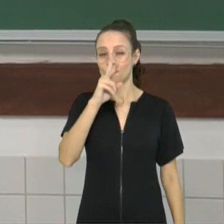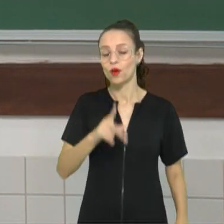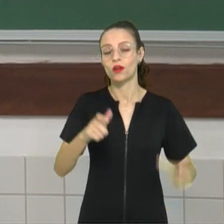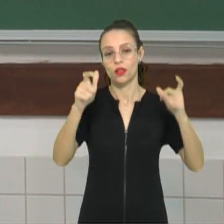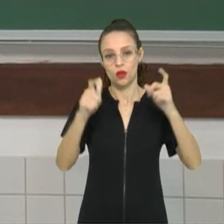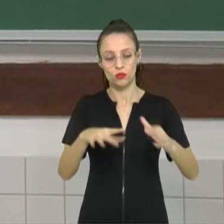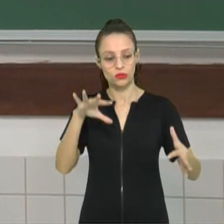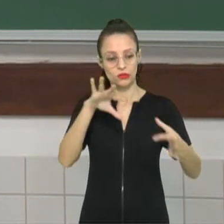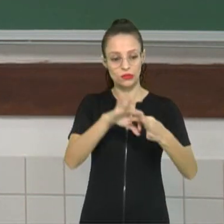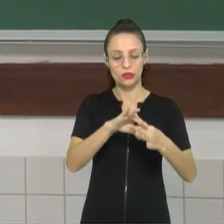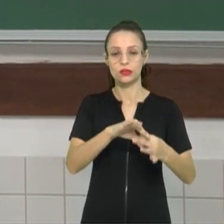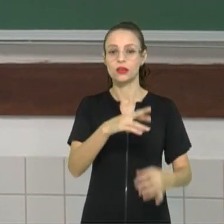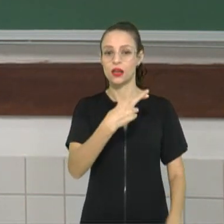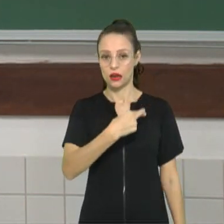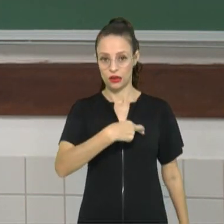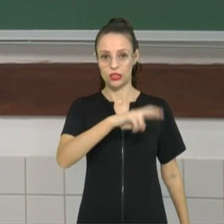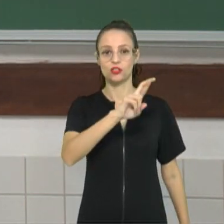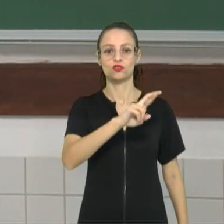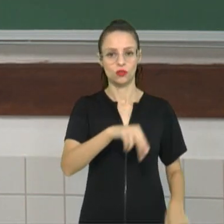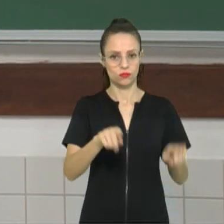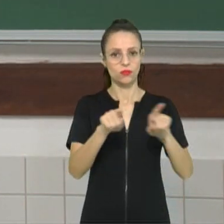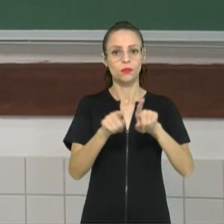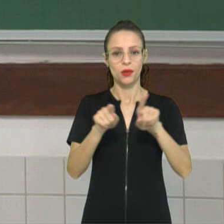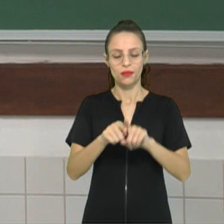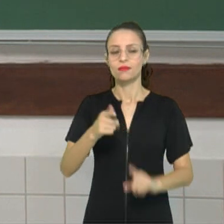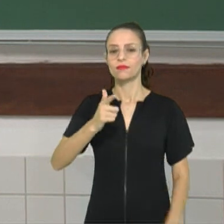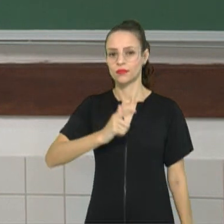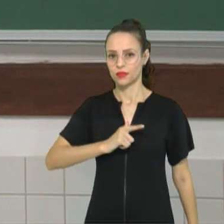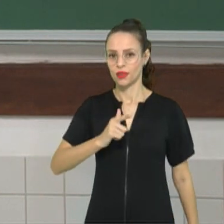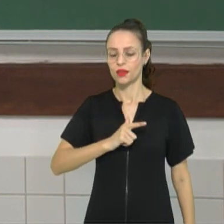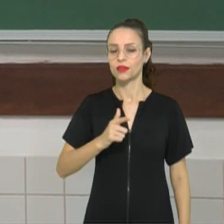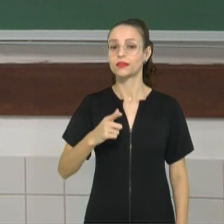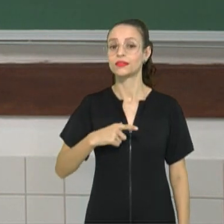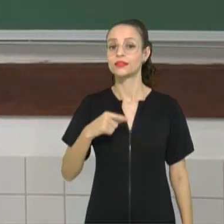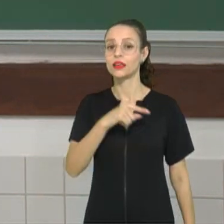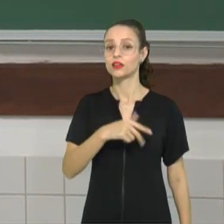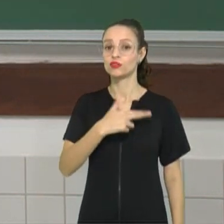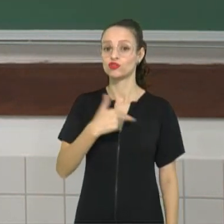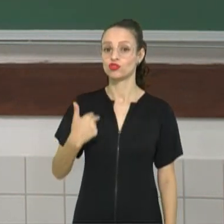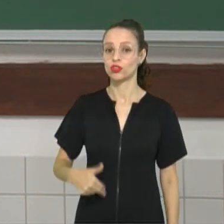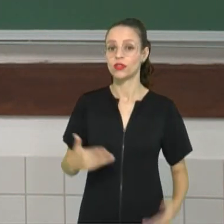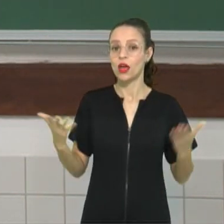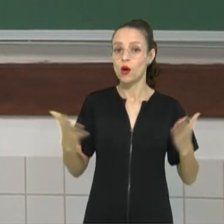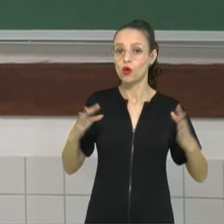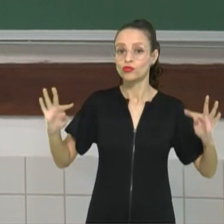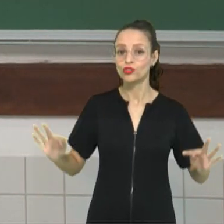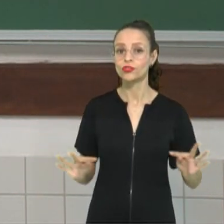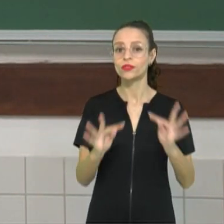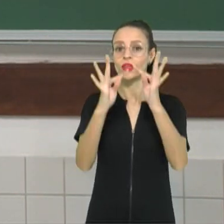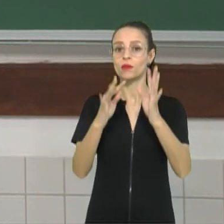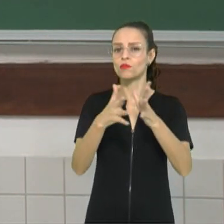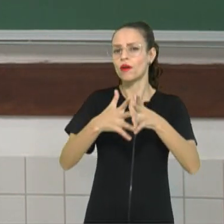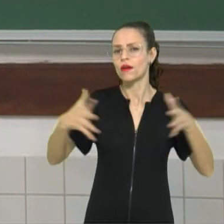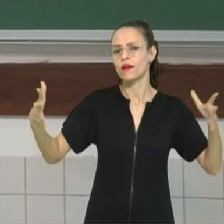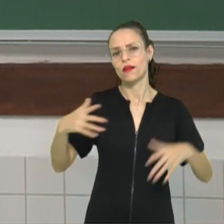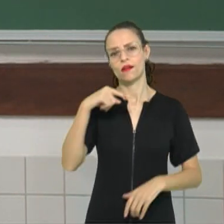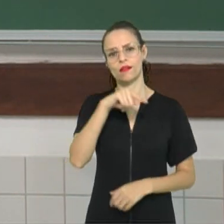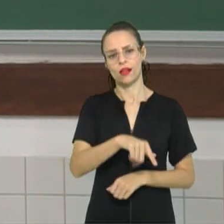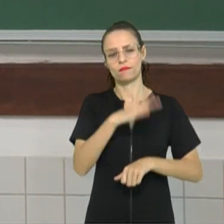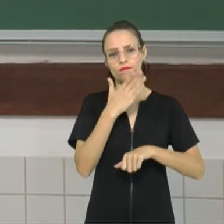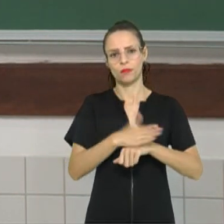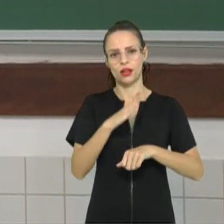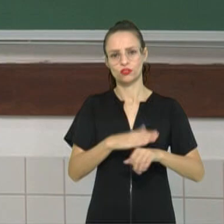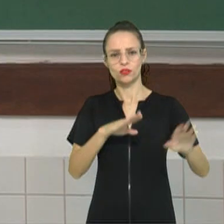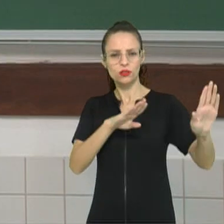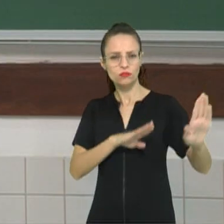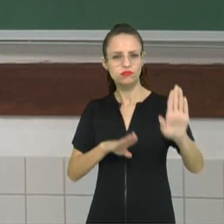bastante ligado à parte de religião também, né? Então, existem na China hoje 2 templos muito grandes que são praticados o Kung